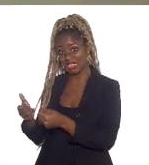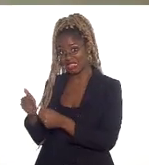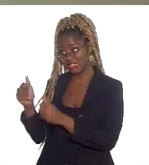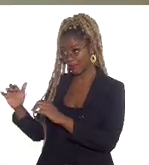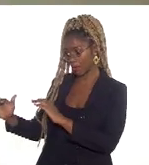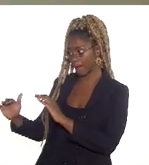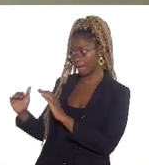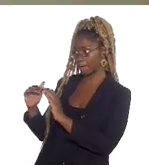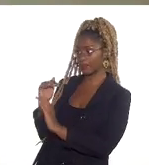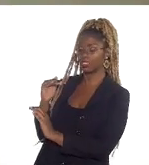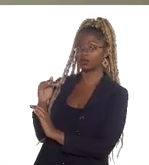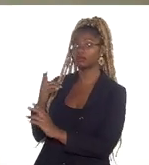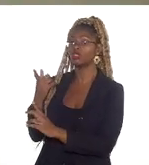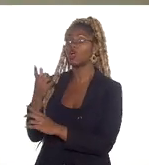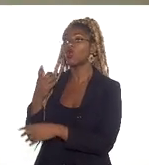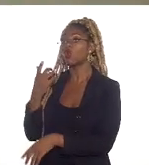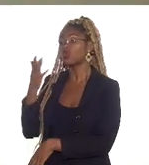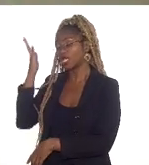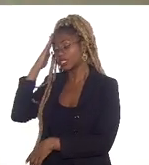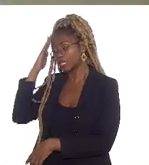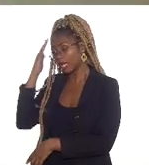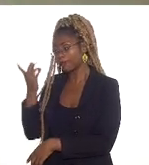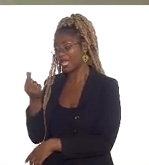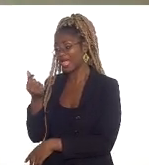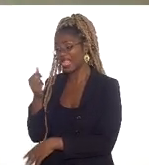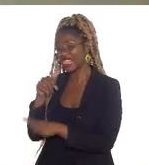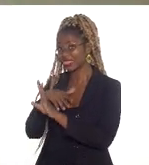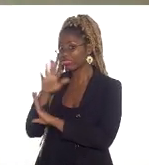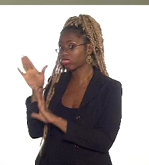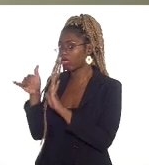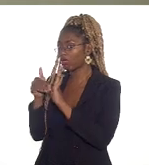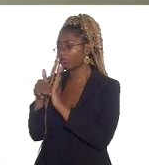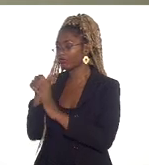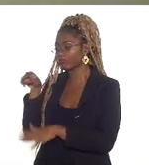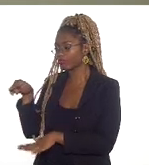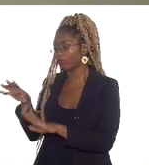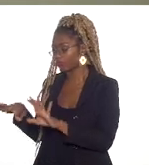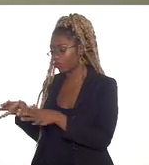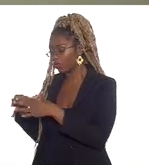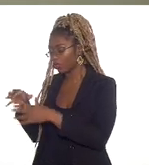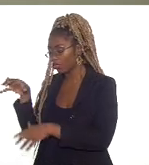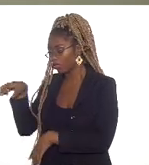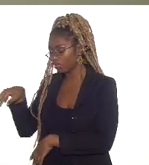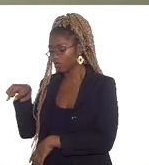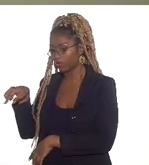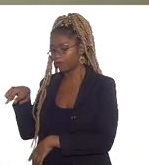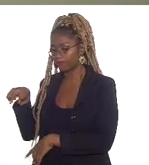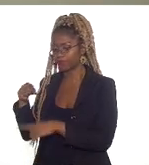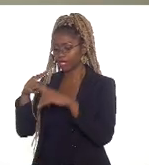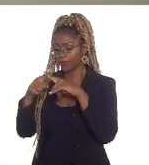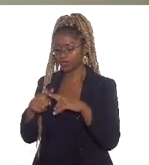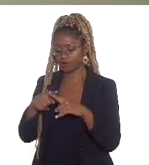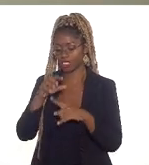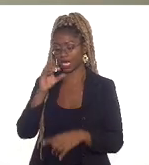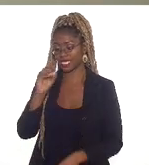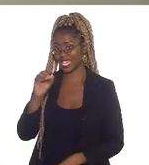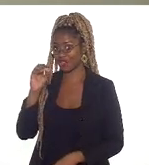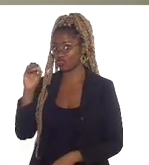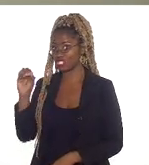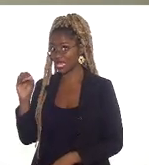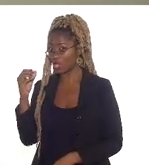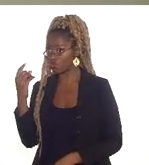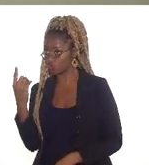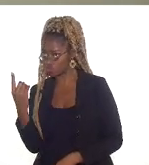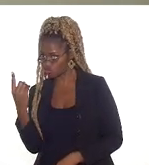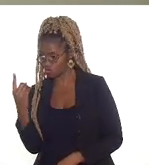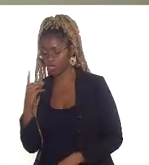a renda bruta de um determinado campo. O senhor multiplica por 0,01, né? Tem